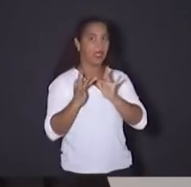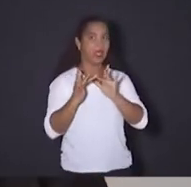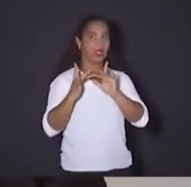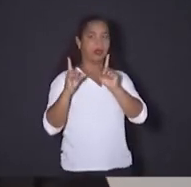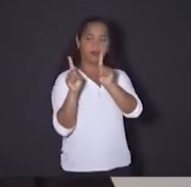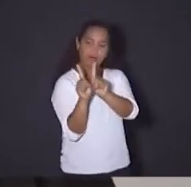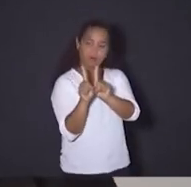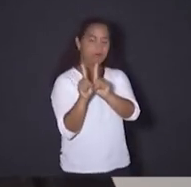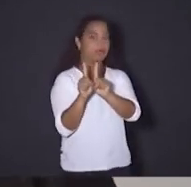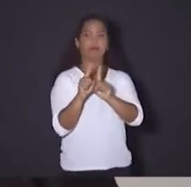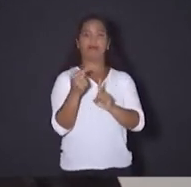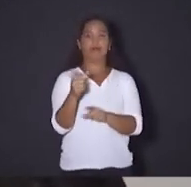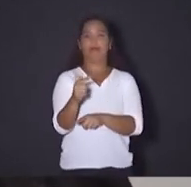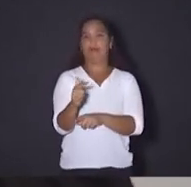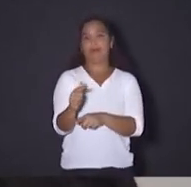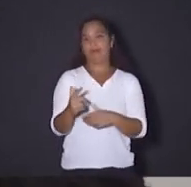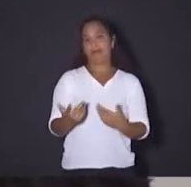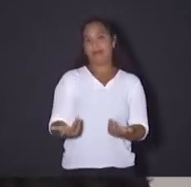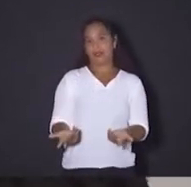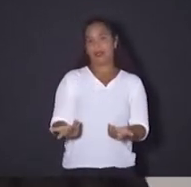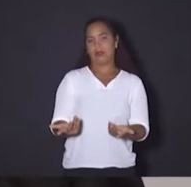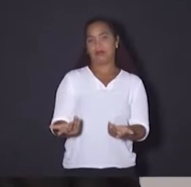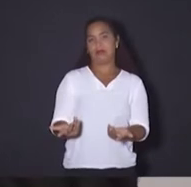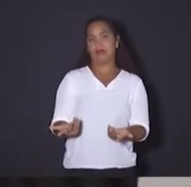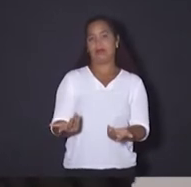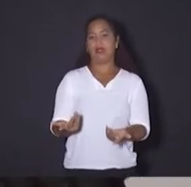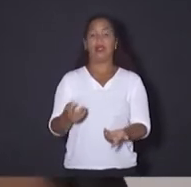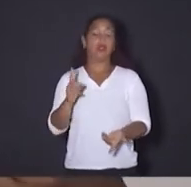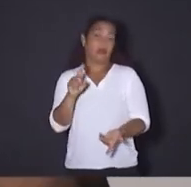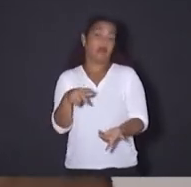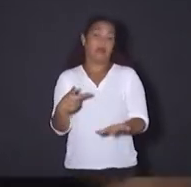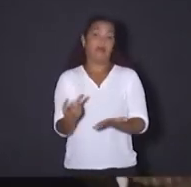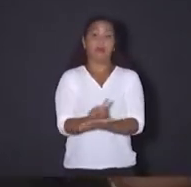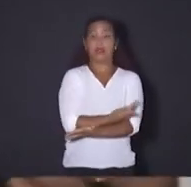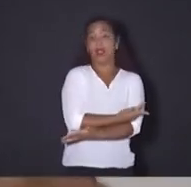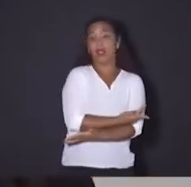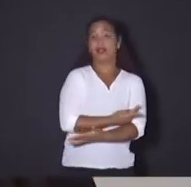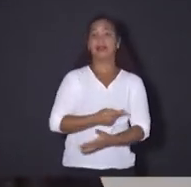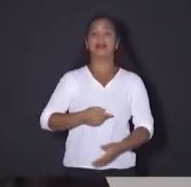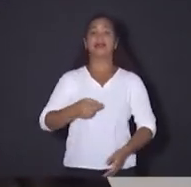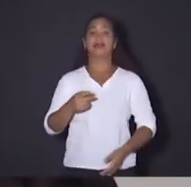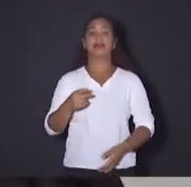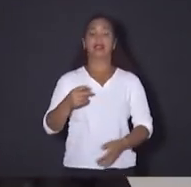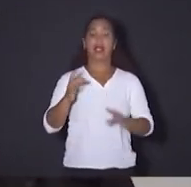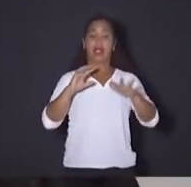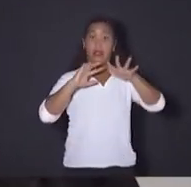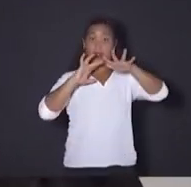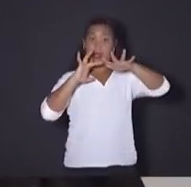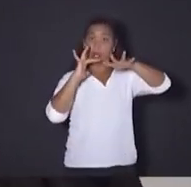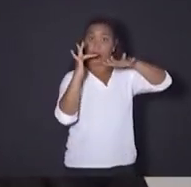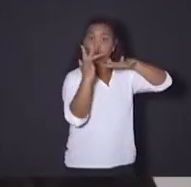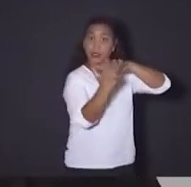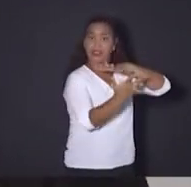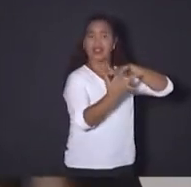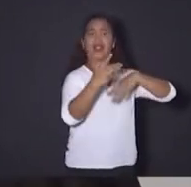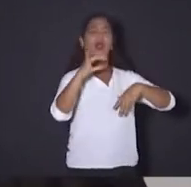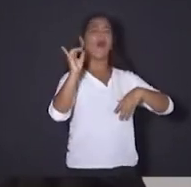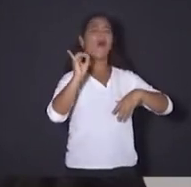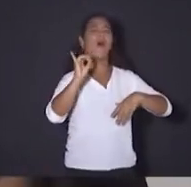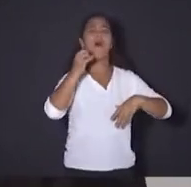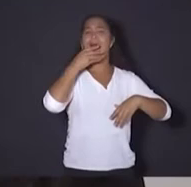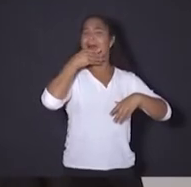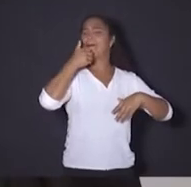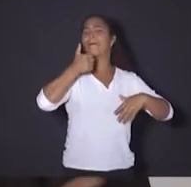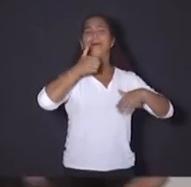cair essa conexão é muito natural você encontrar pessoas que te cumprimentam na rede social tece elogios fazem grandes